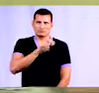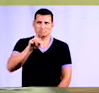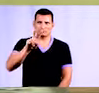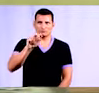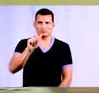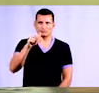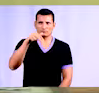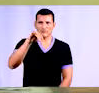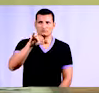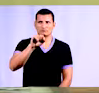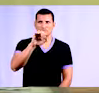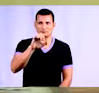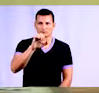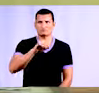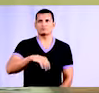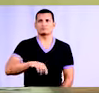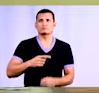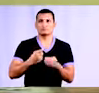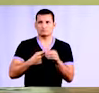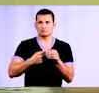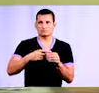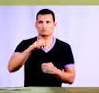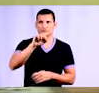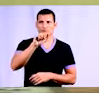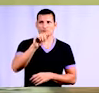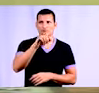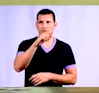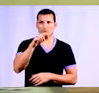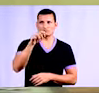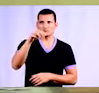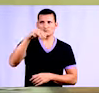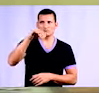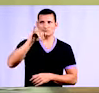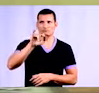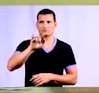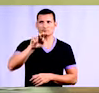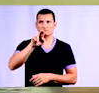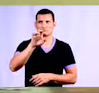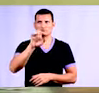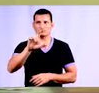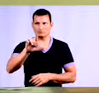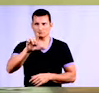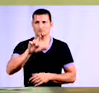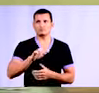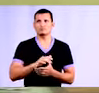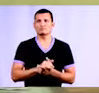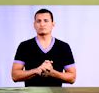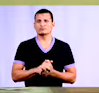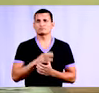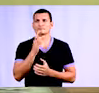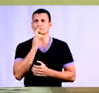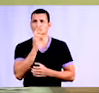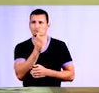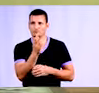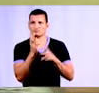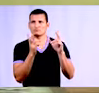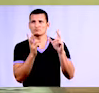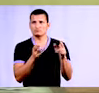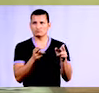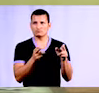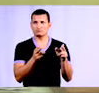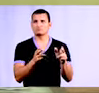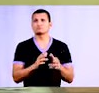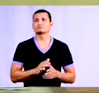São Miguel. São Miguel, Tudo bem, São Miguel, linda cidade, adoro São Miguel. Colocou exatamente isso. A resposta dela.